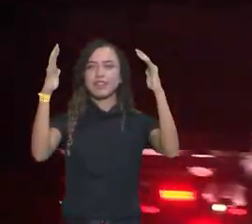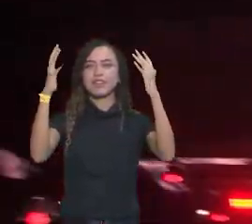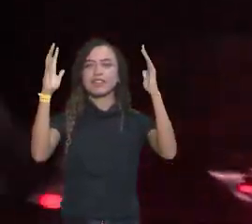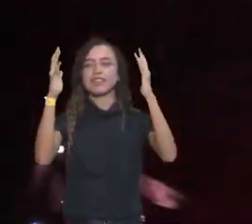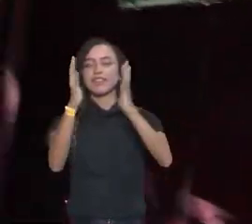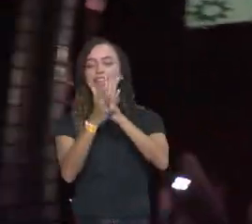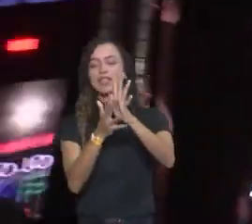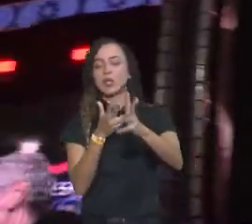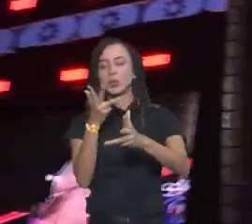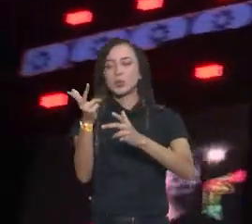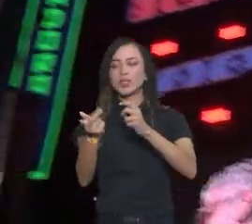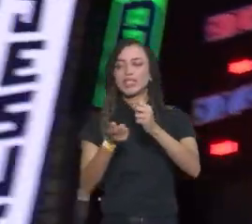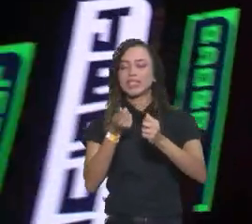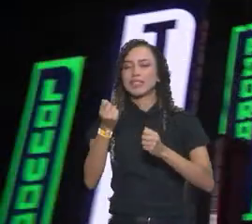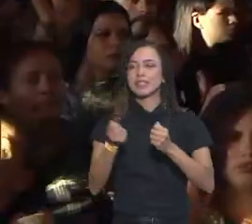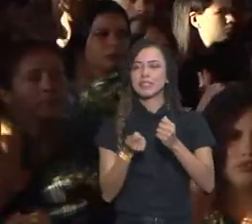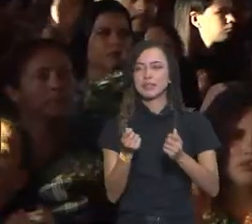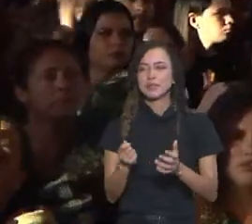aleluia